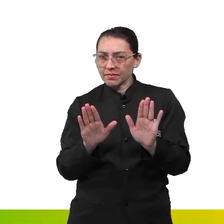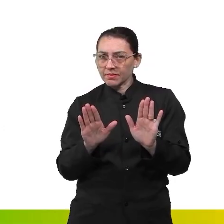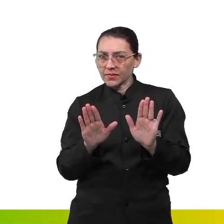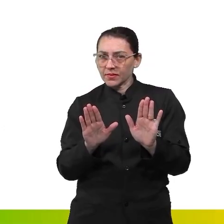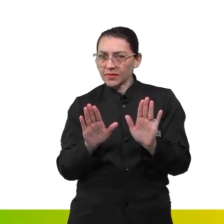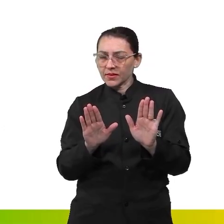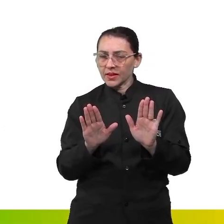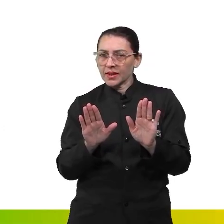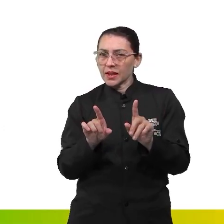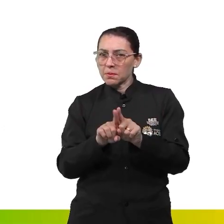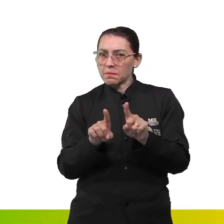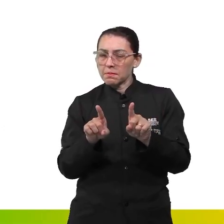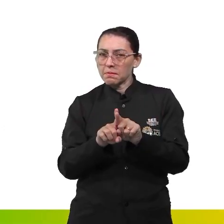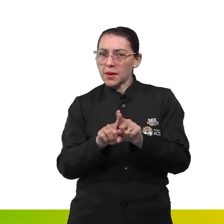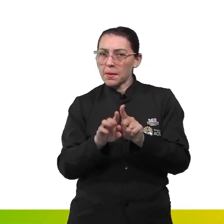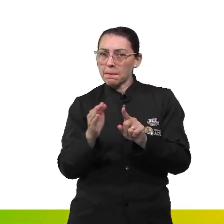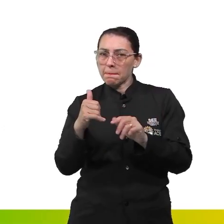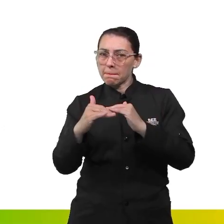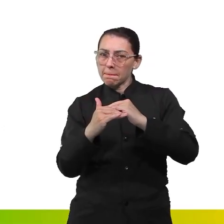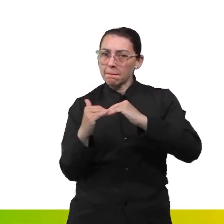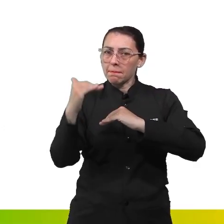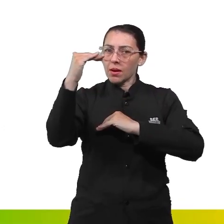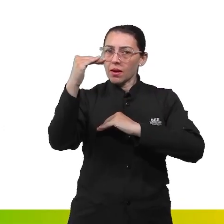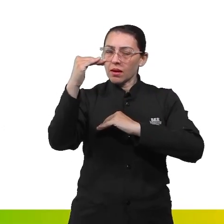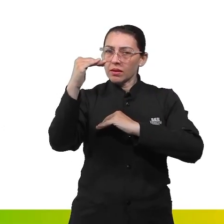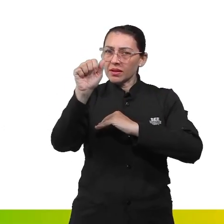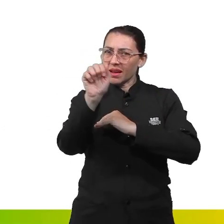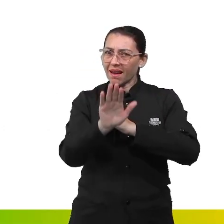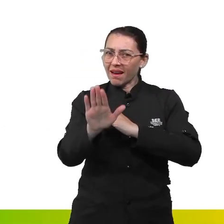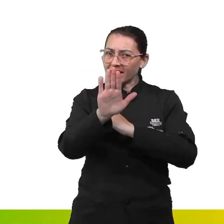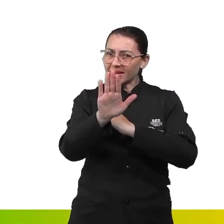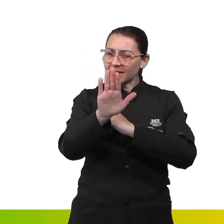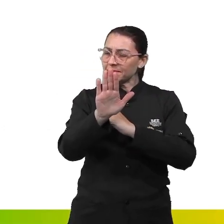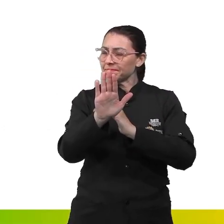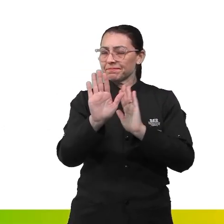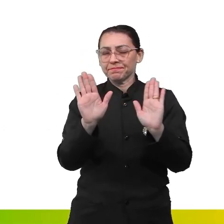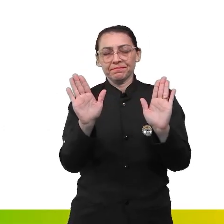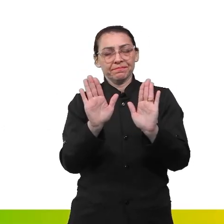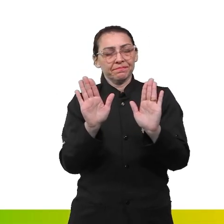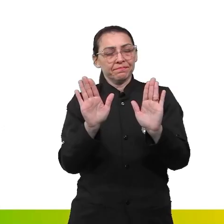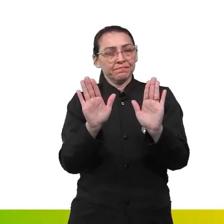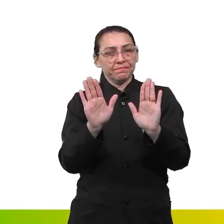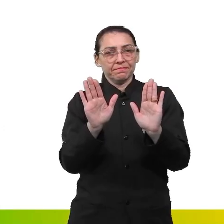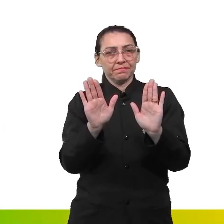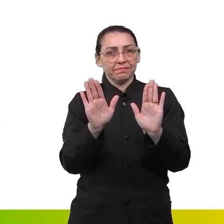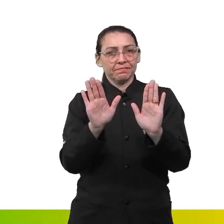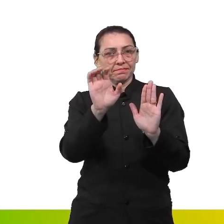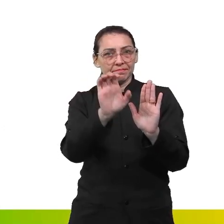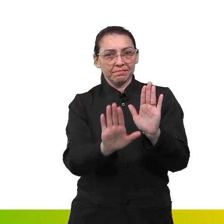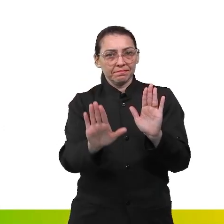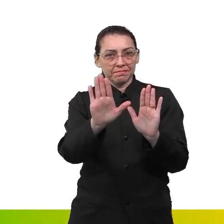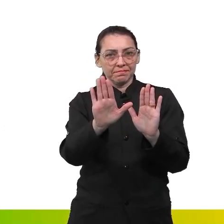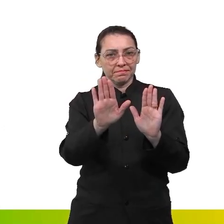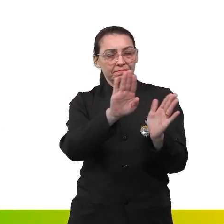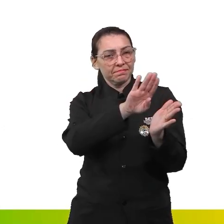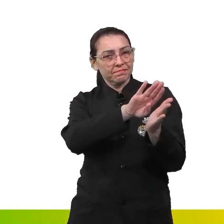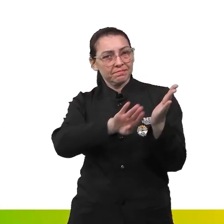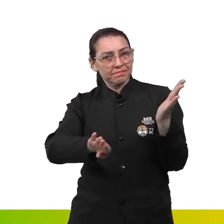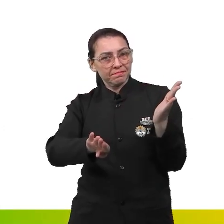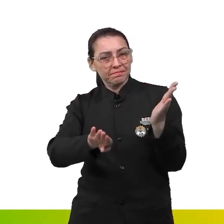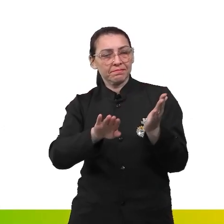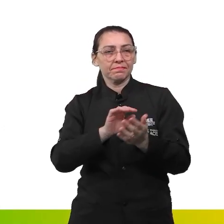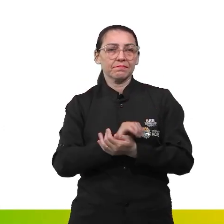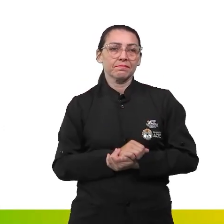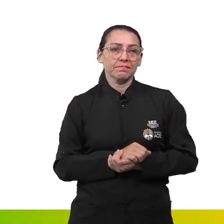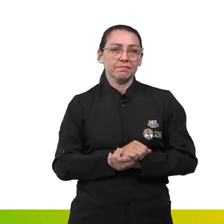não é? Acima das outras, da Ásia, será? Mas nós fomos colonizados pelos europeus?